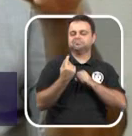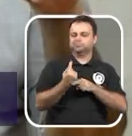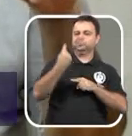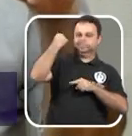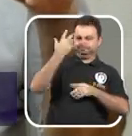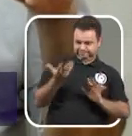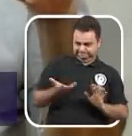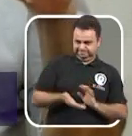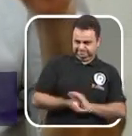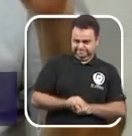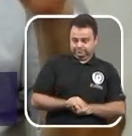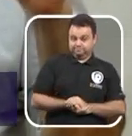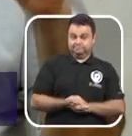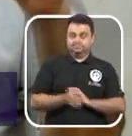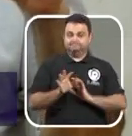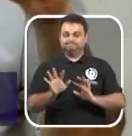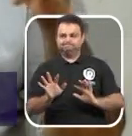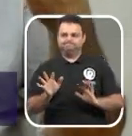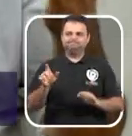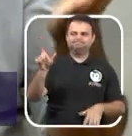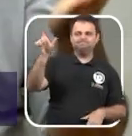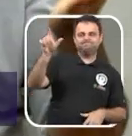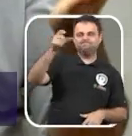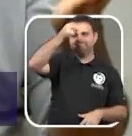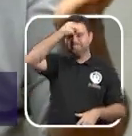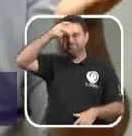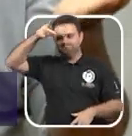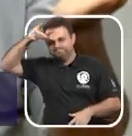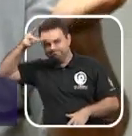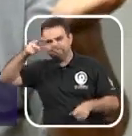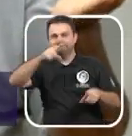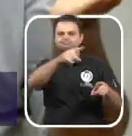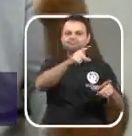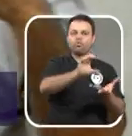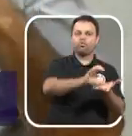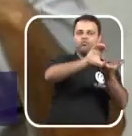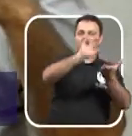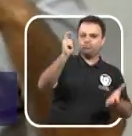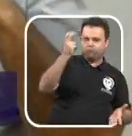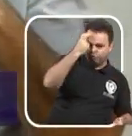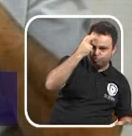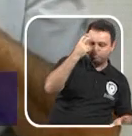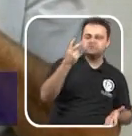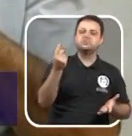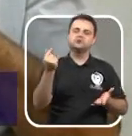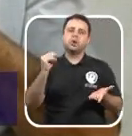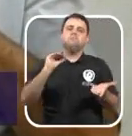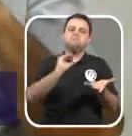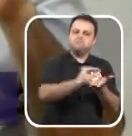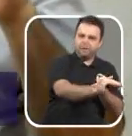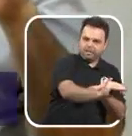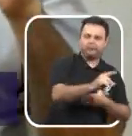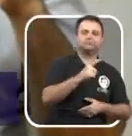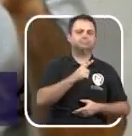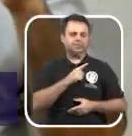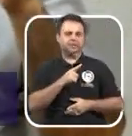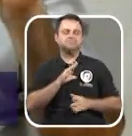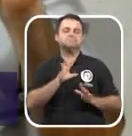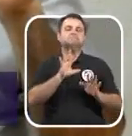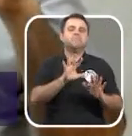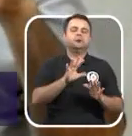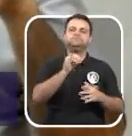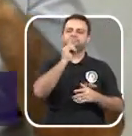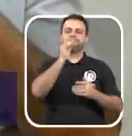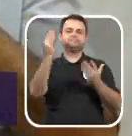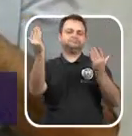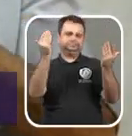distância entre dois gestos importantes e o mais importante, que é o recurso. Rio Preto, Vive, das